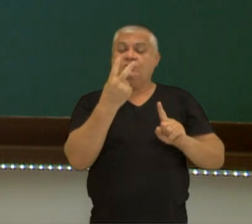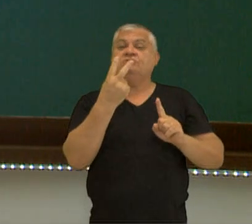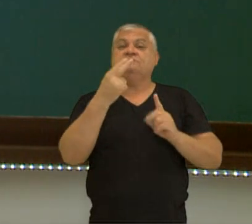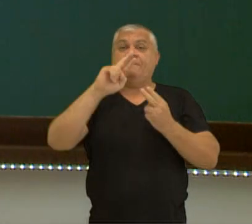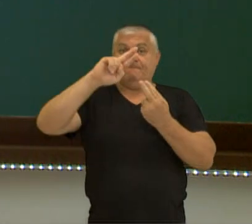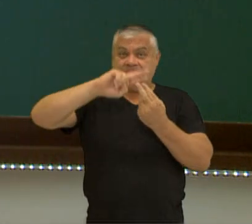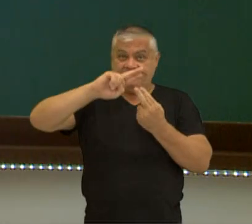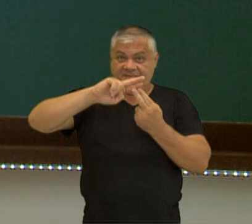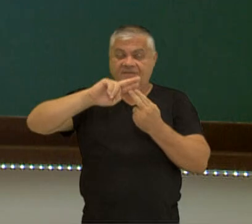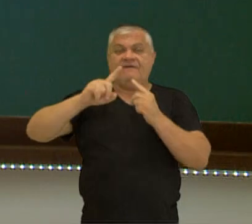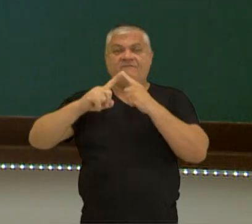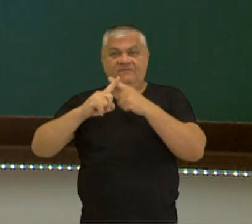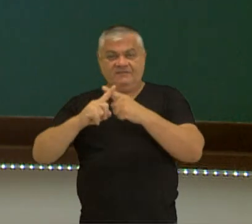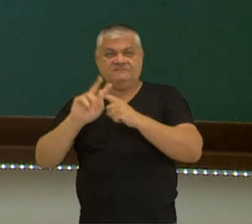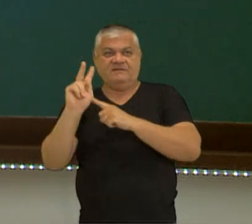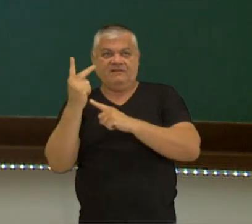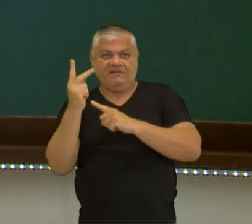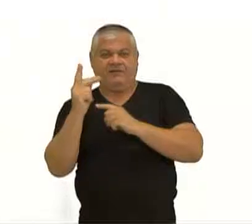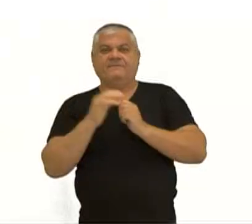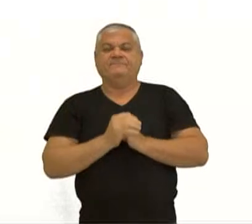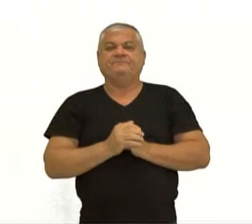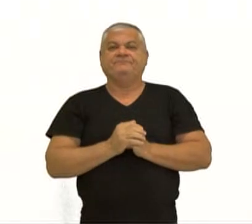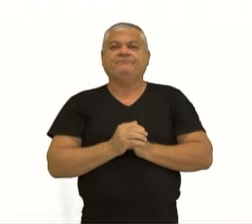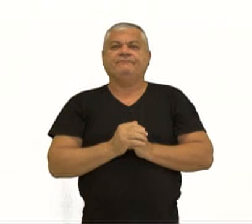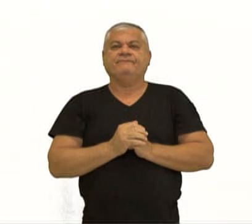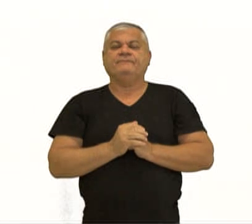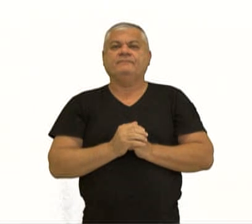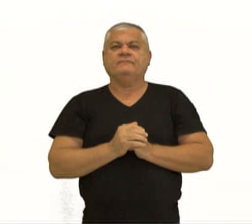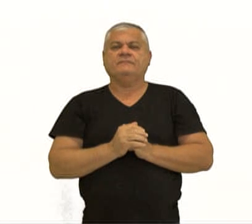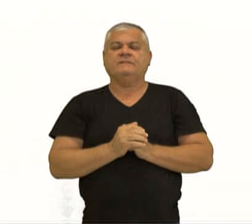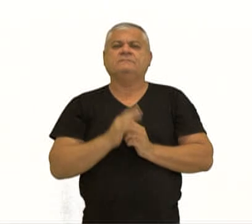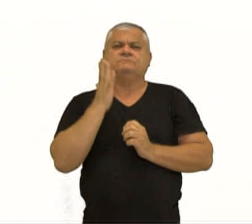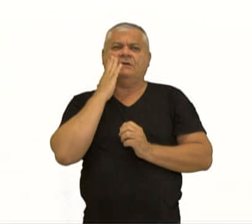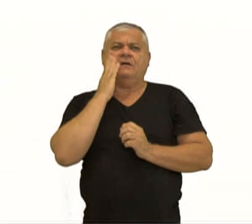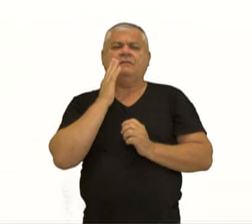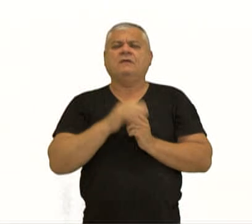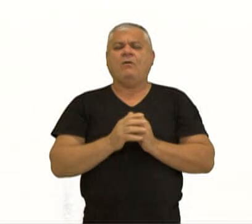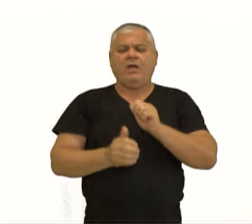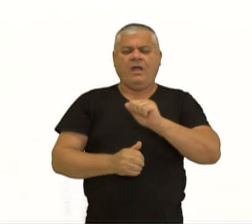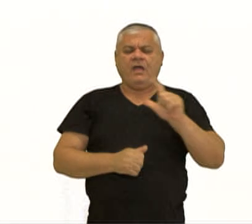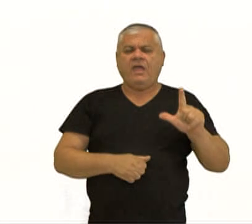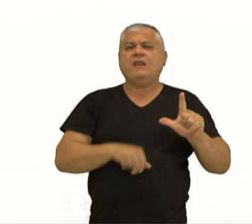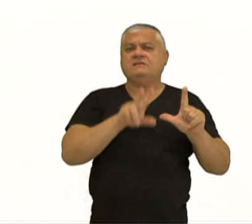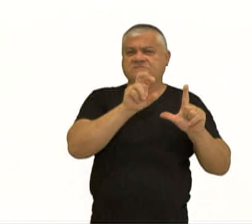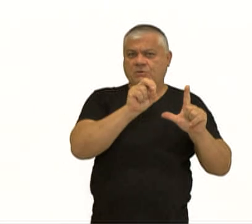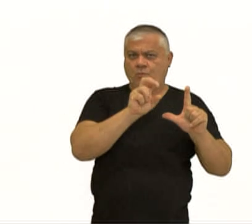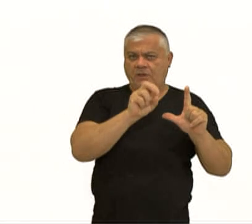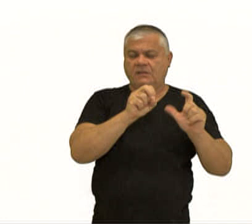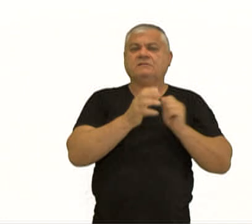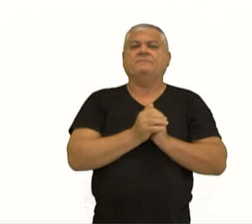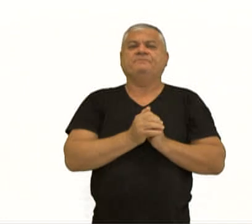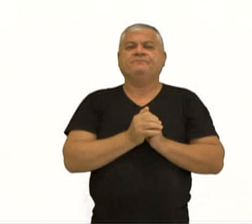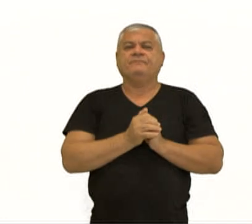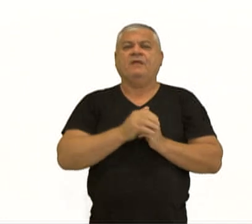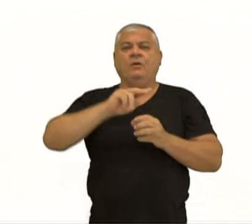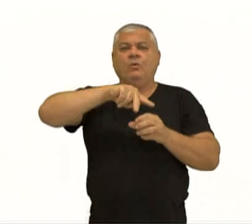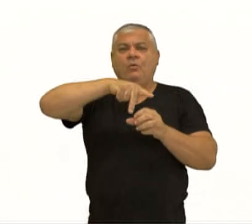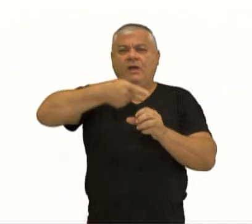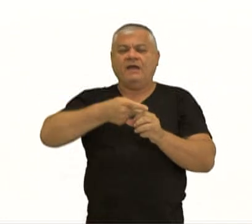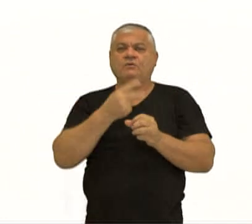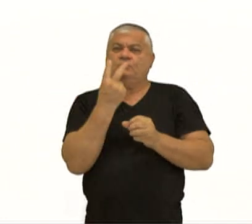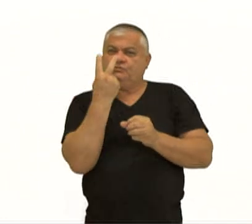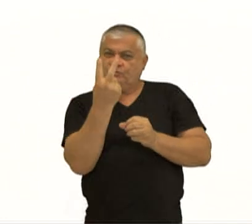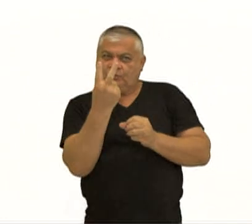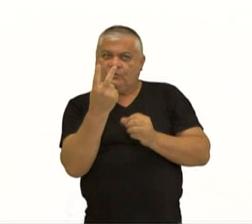2πr vezes a altura. Tranquilo? Nós sabemos a área lateral, que vale 50 metros quadrados. Sabemos que o raio